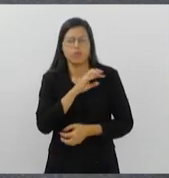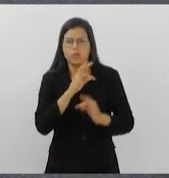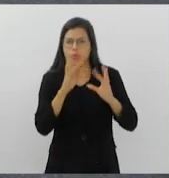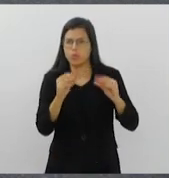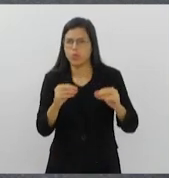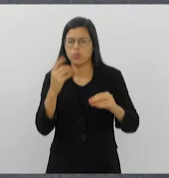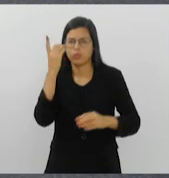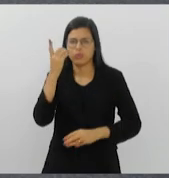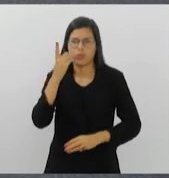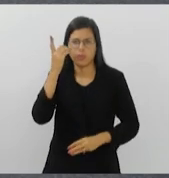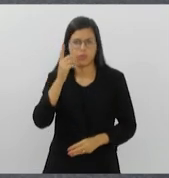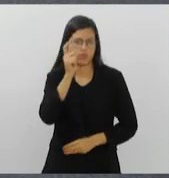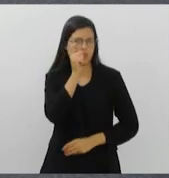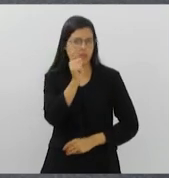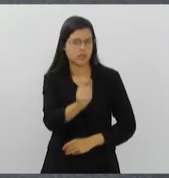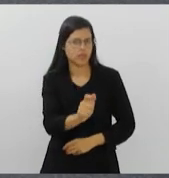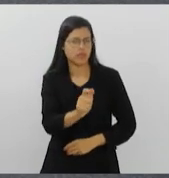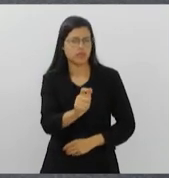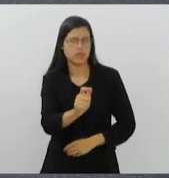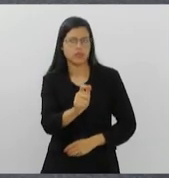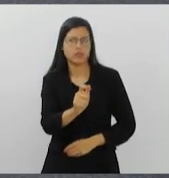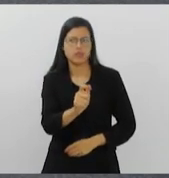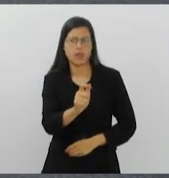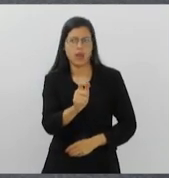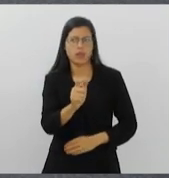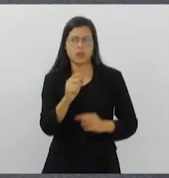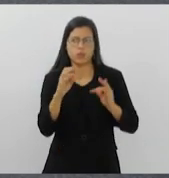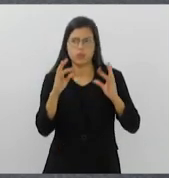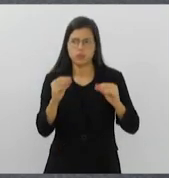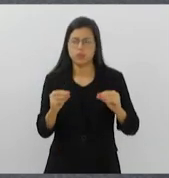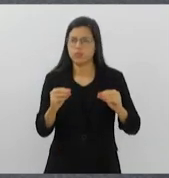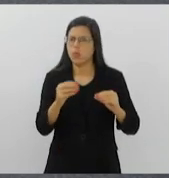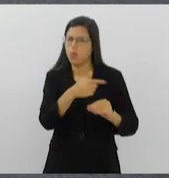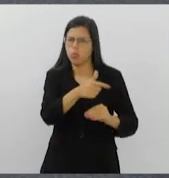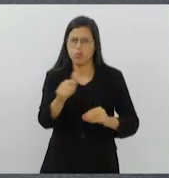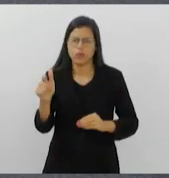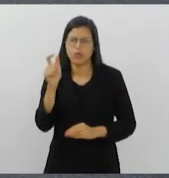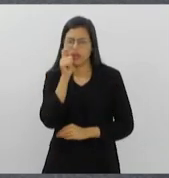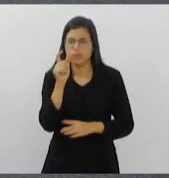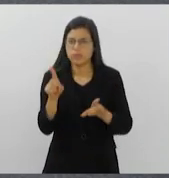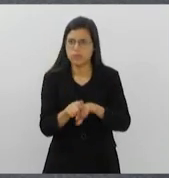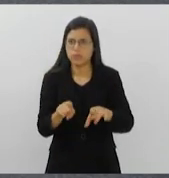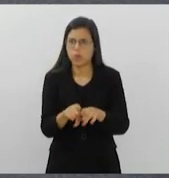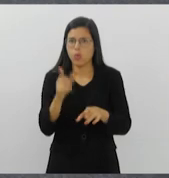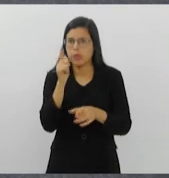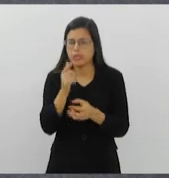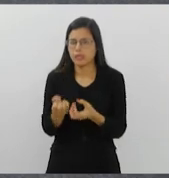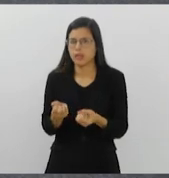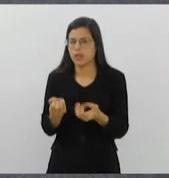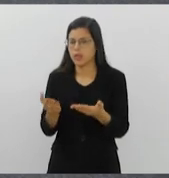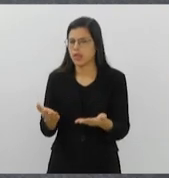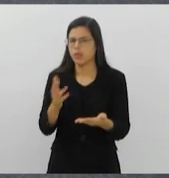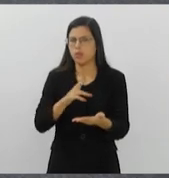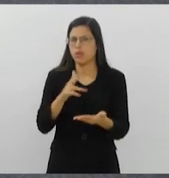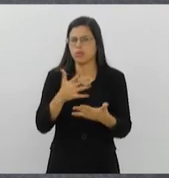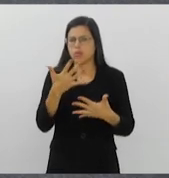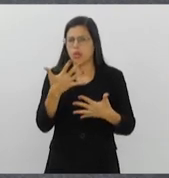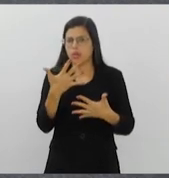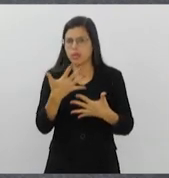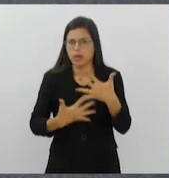deputados interessados na matéria, com os outros entes interessados também, para que a gente possa dar não só